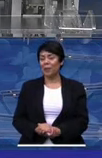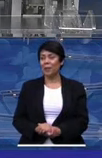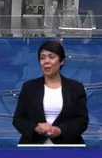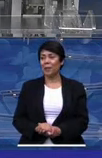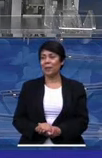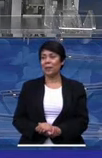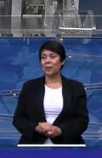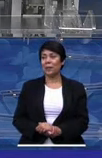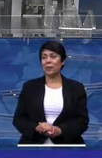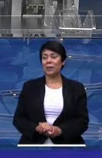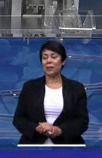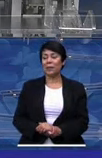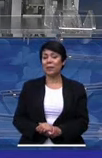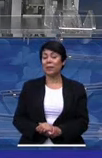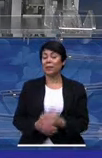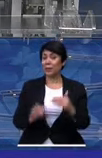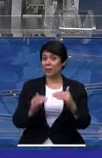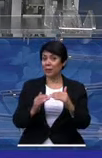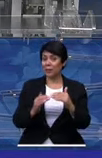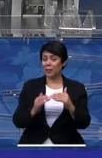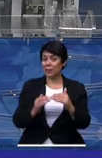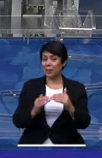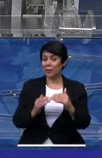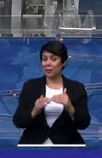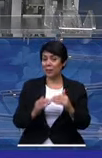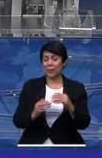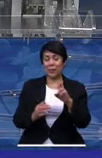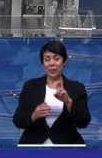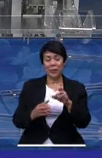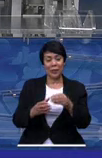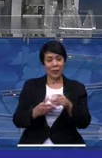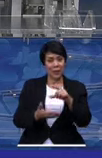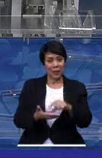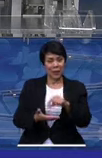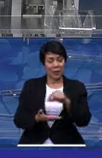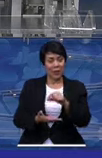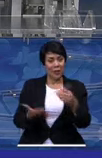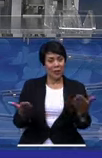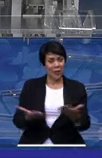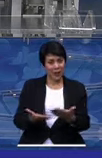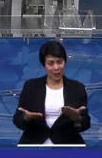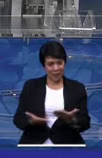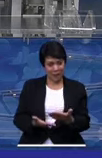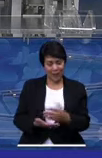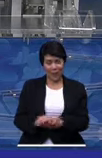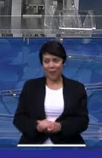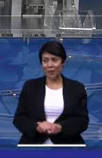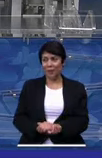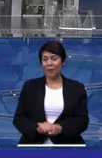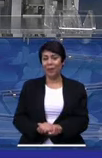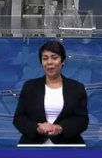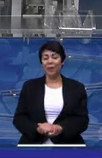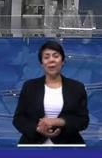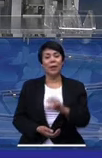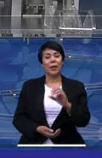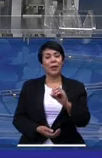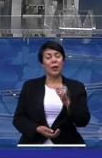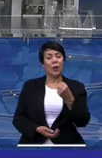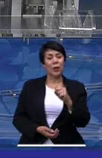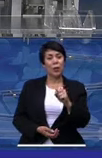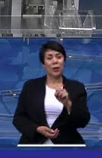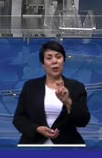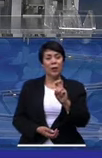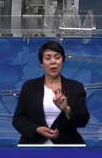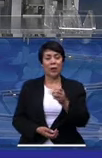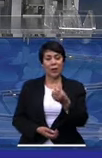46. Vamos conferir as 5 dezenas sorteadas no concurso 5.304 da Quina.